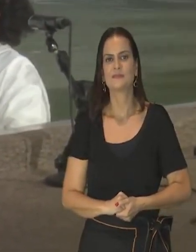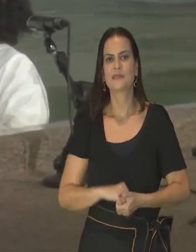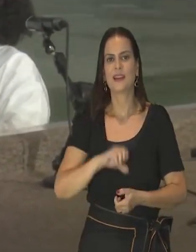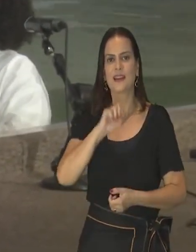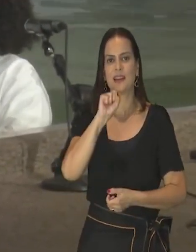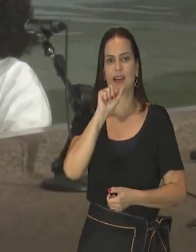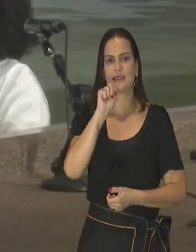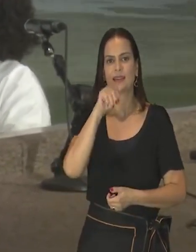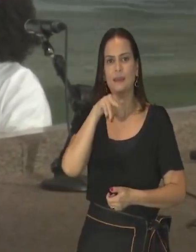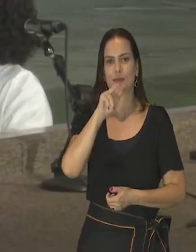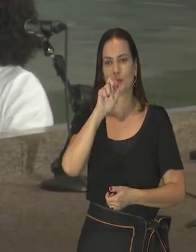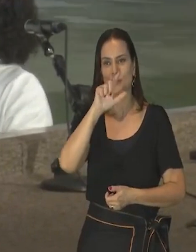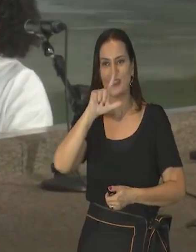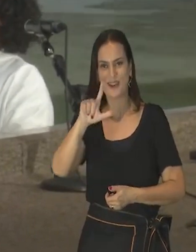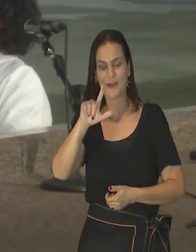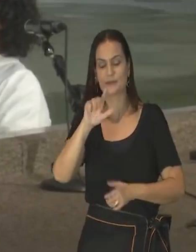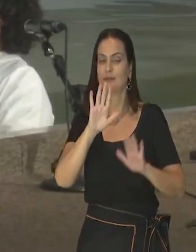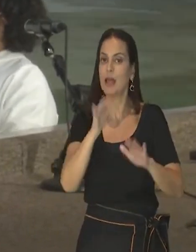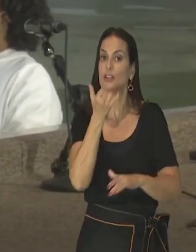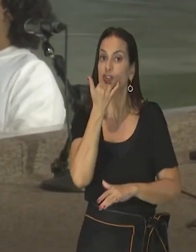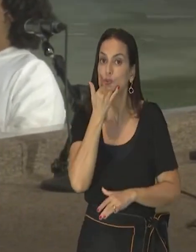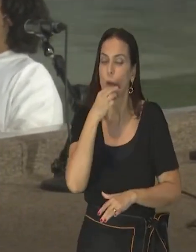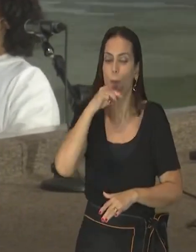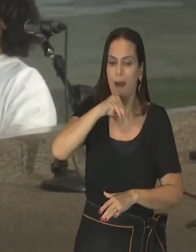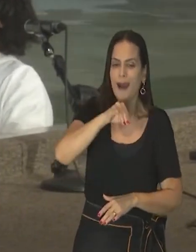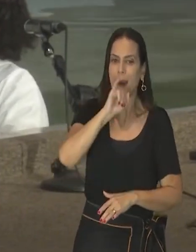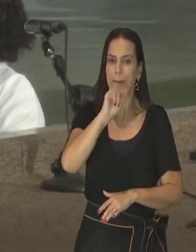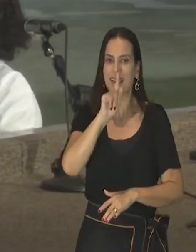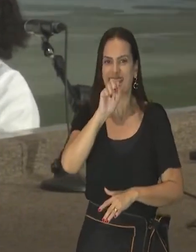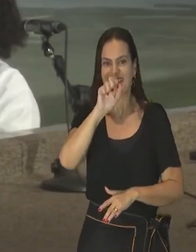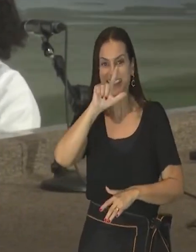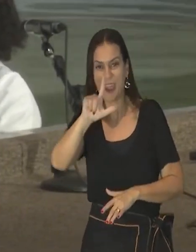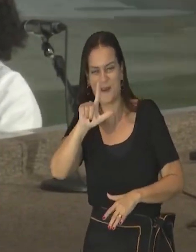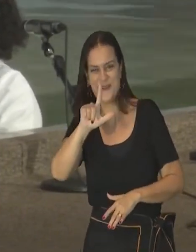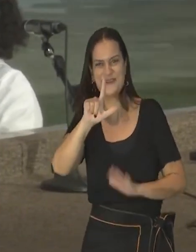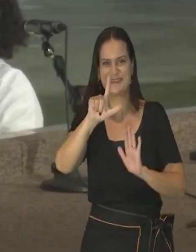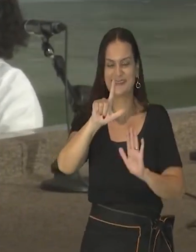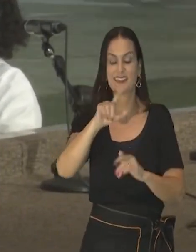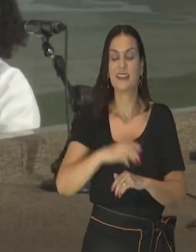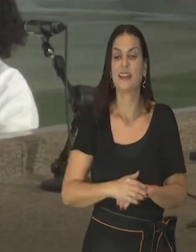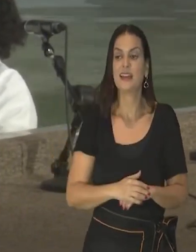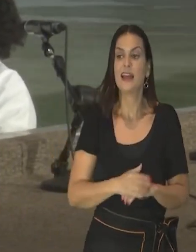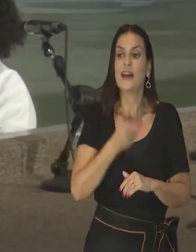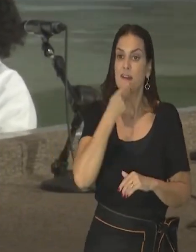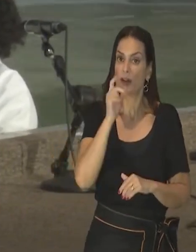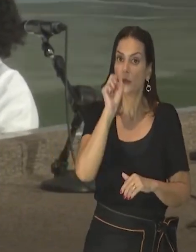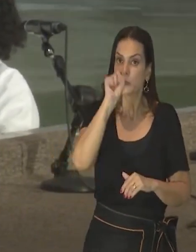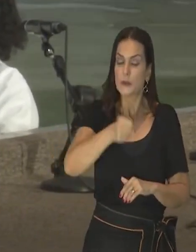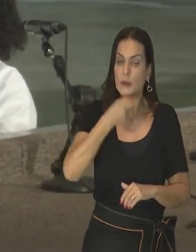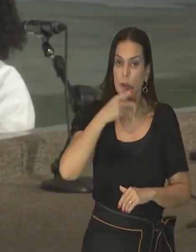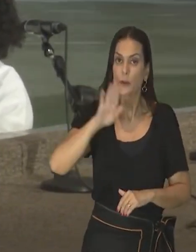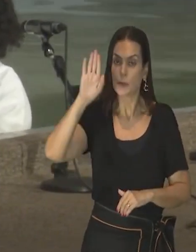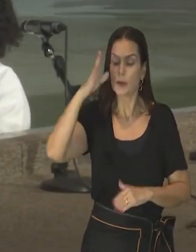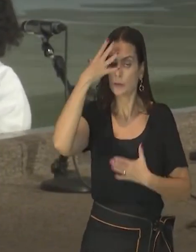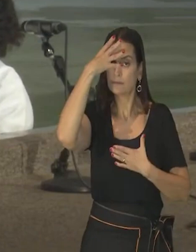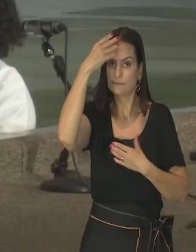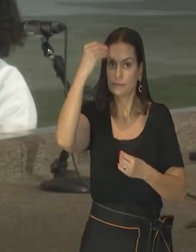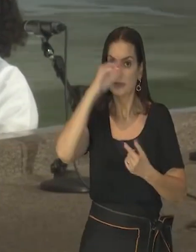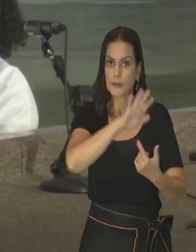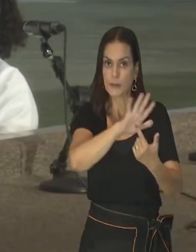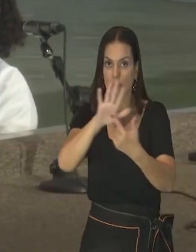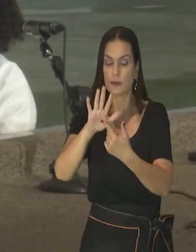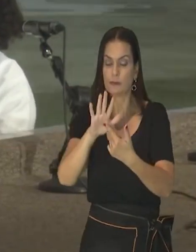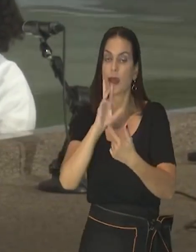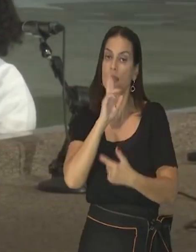Samuel, Miguel, você confirma a sua pública profissão de fé? Sim.